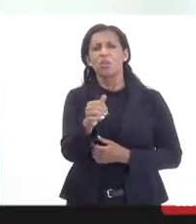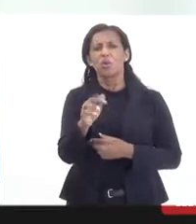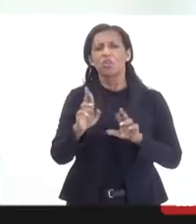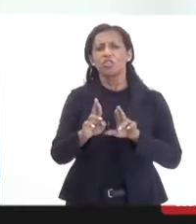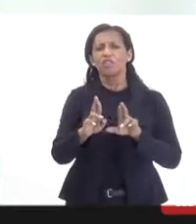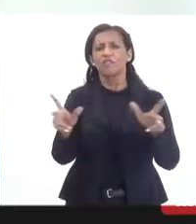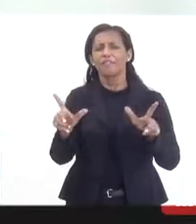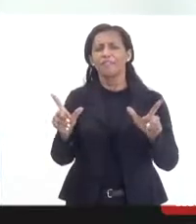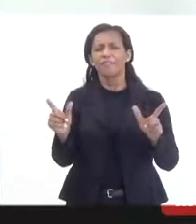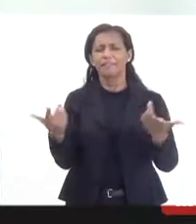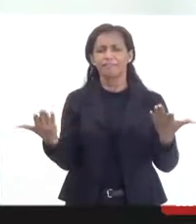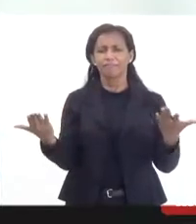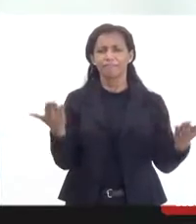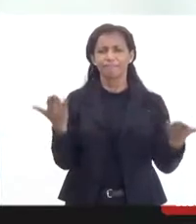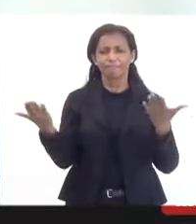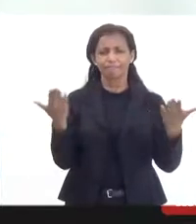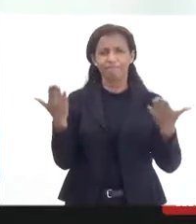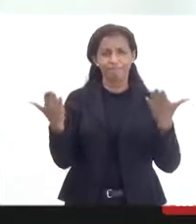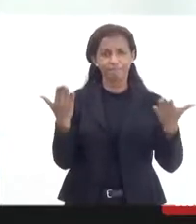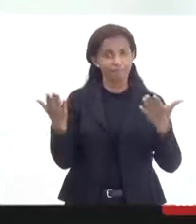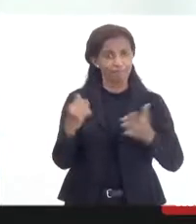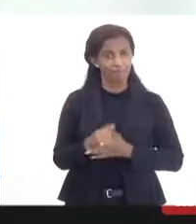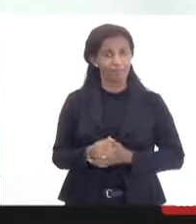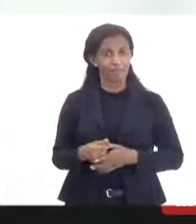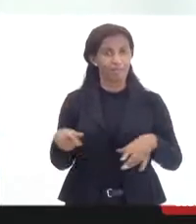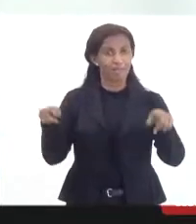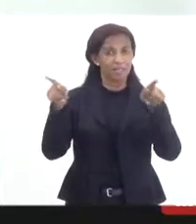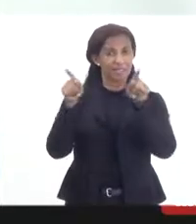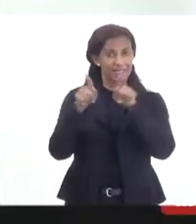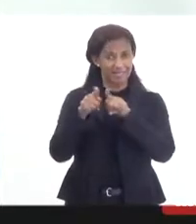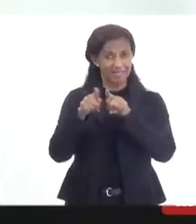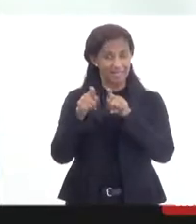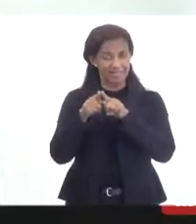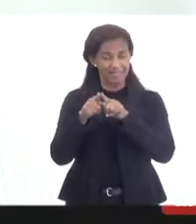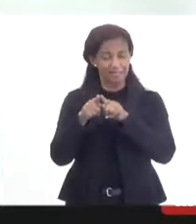diferença. E, ao mesmo tempo, debulha